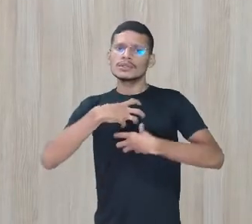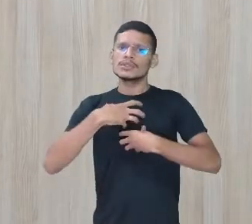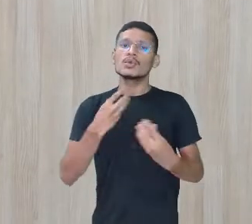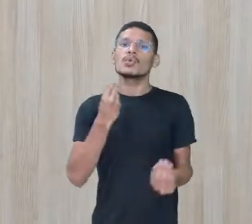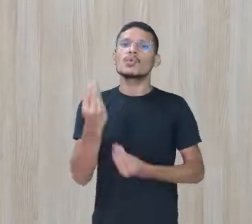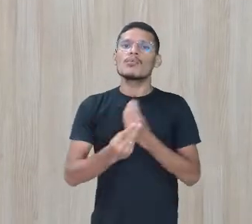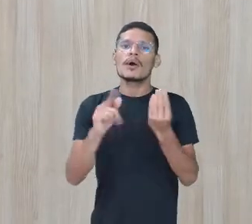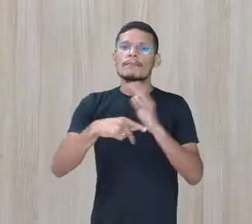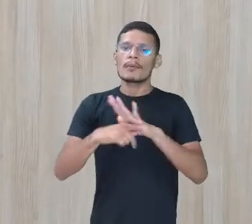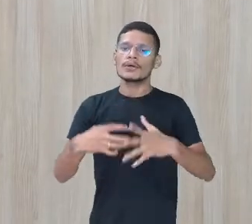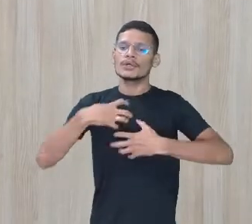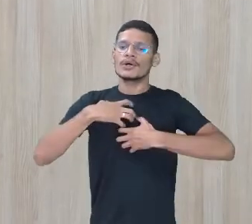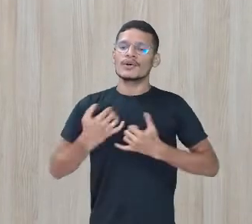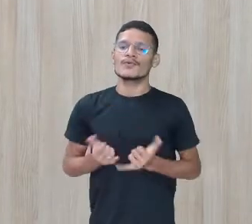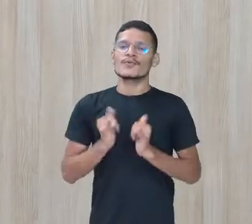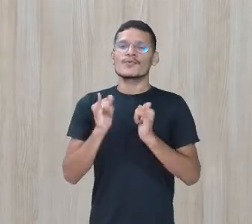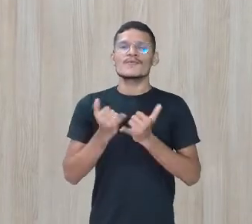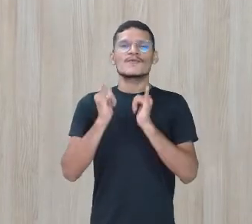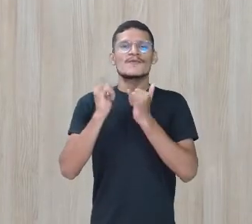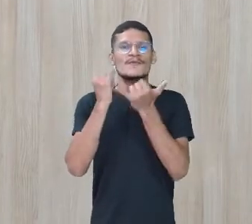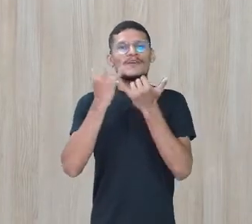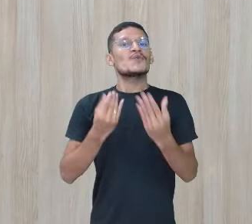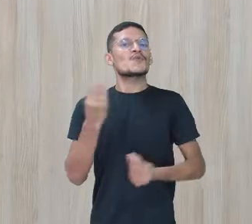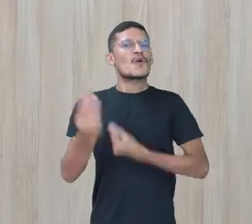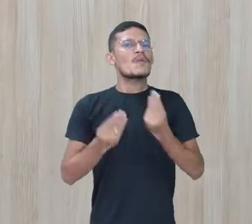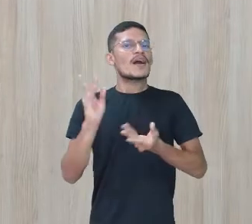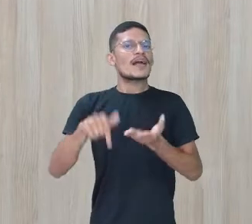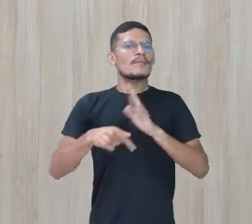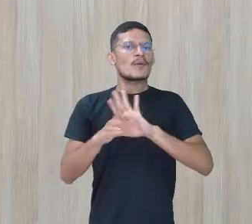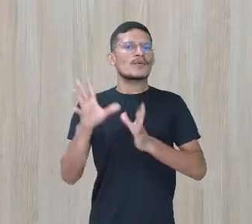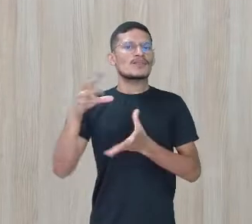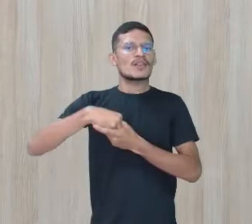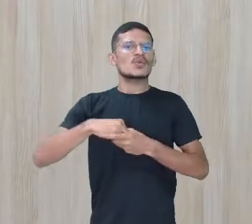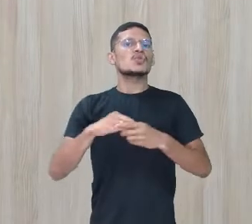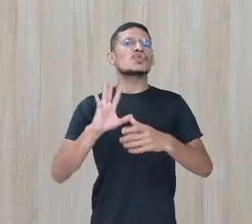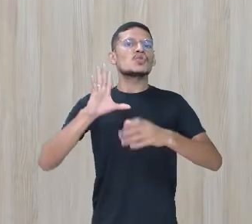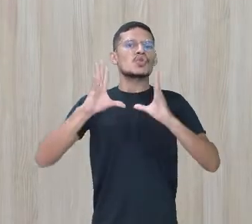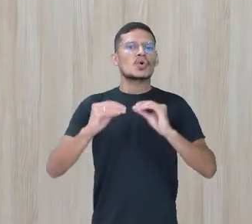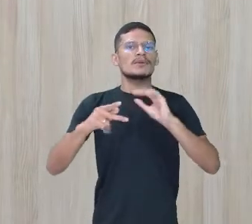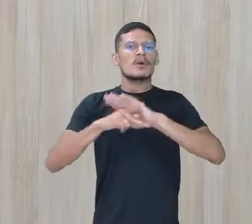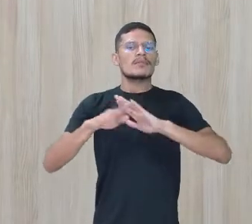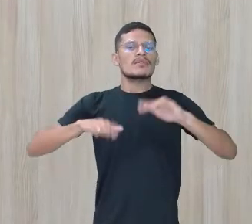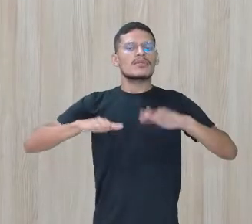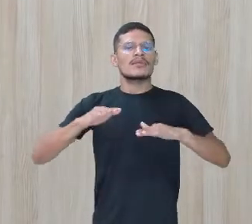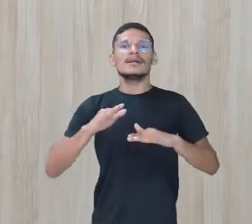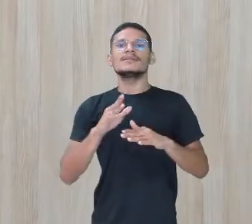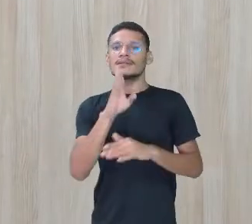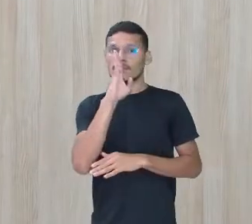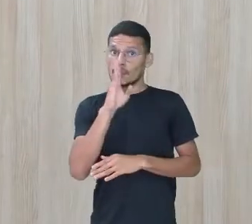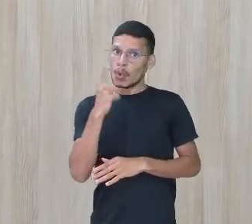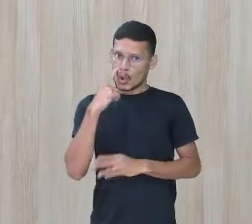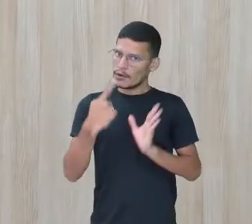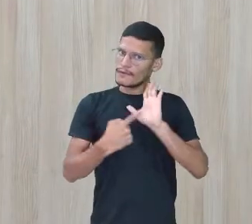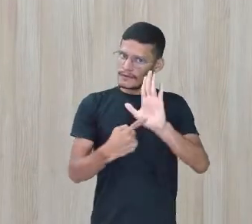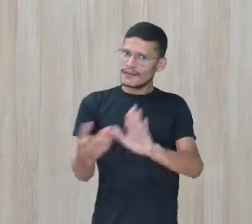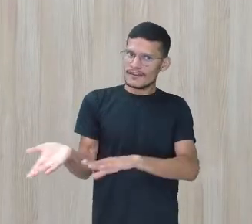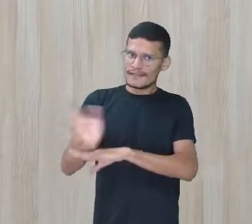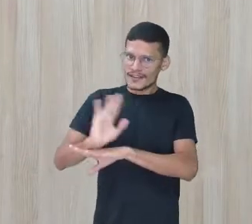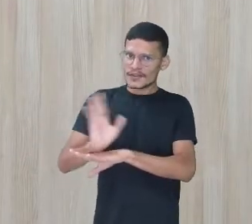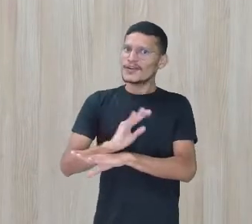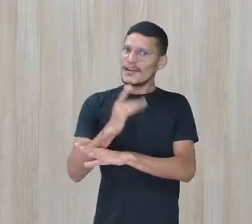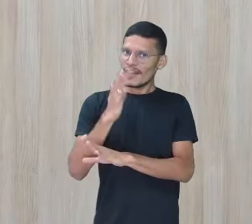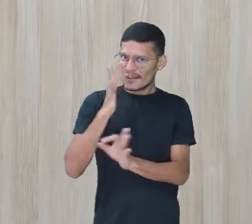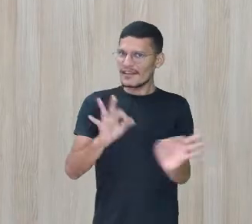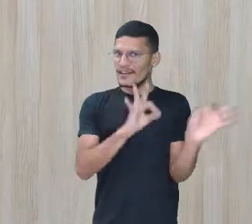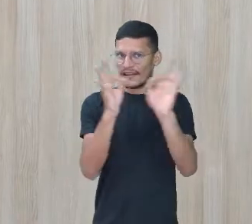pouquinho dessa energia, dessa riqueza que é a Noite dos Tambores Silenciosos. Então, confira aí, né, esse vídeo